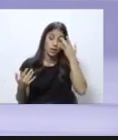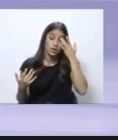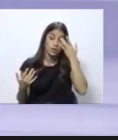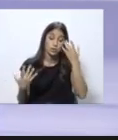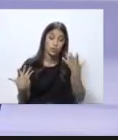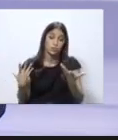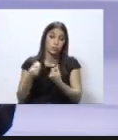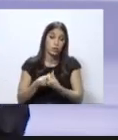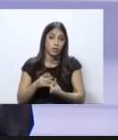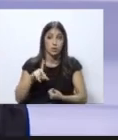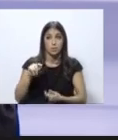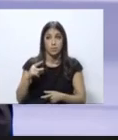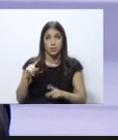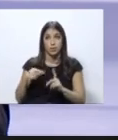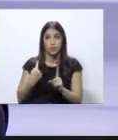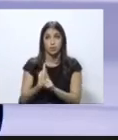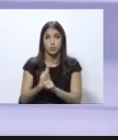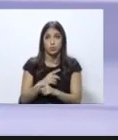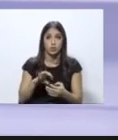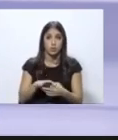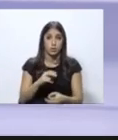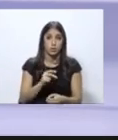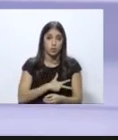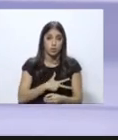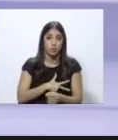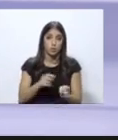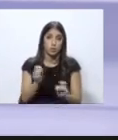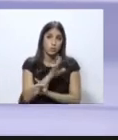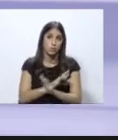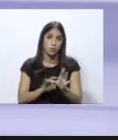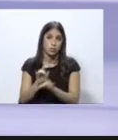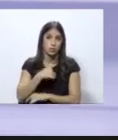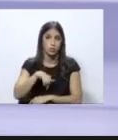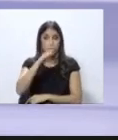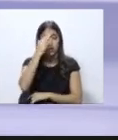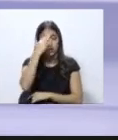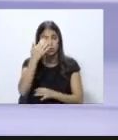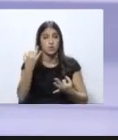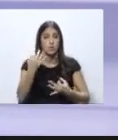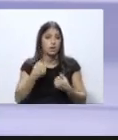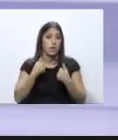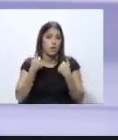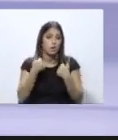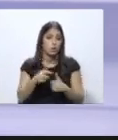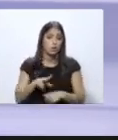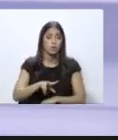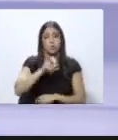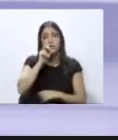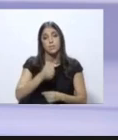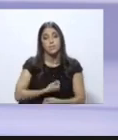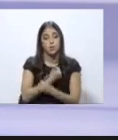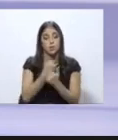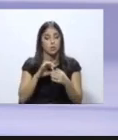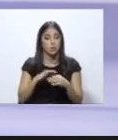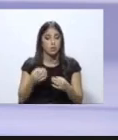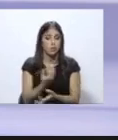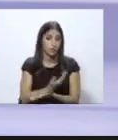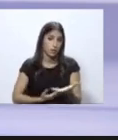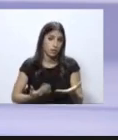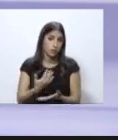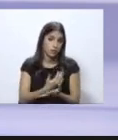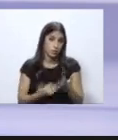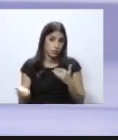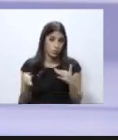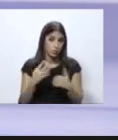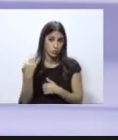o que já está garantido da Liga dos Campeões, eu penso que isto é um bom contributo para se poder respirar melhor em termos financeiros no clube e na